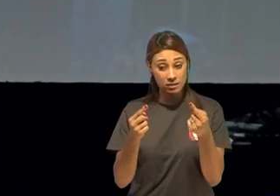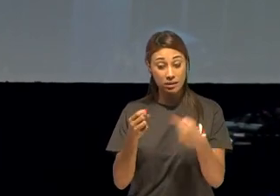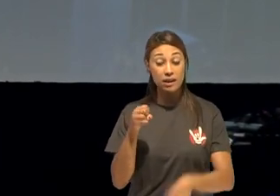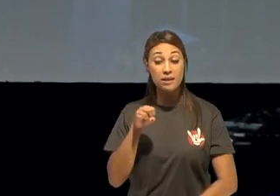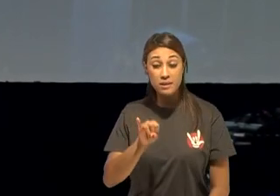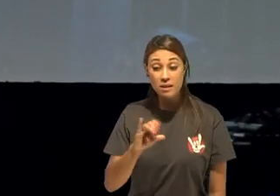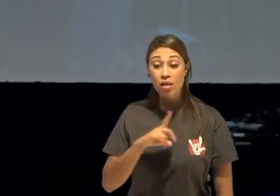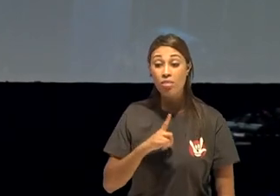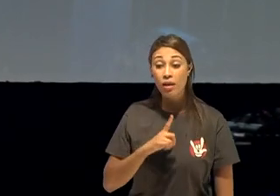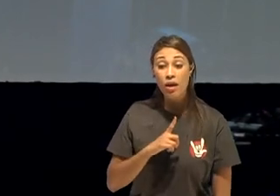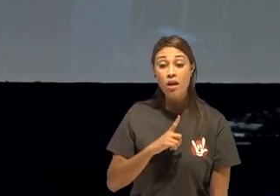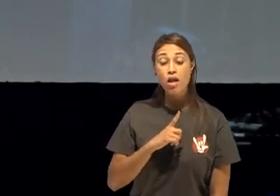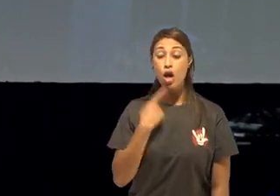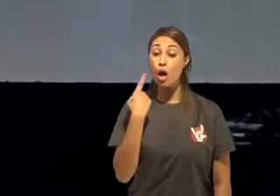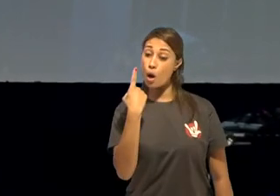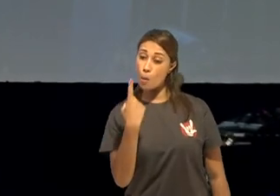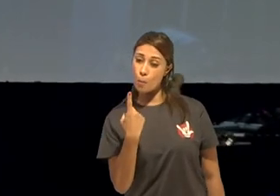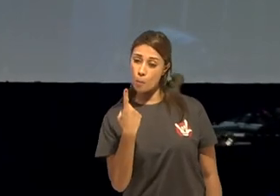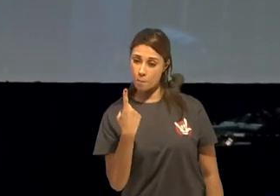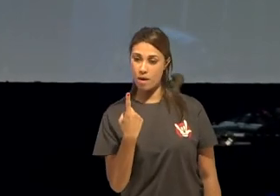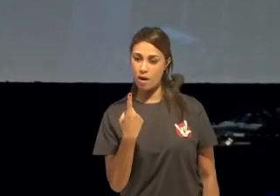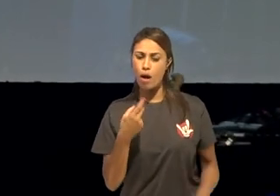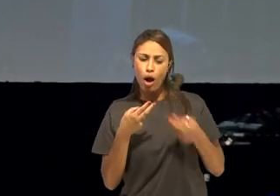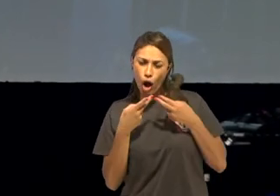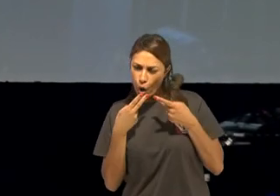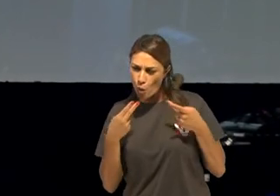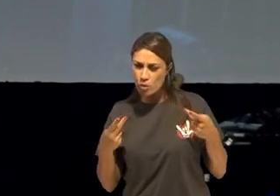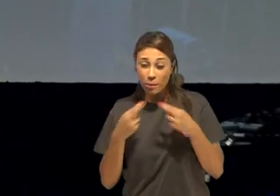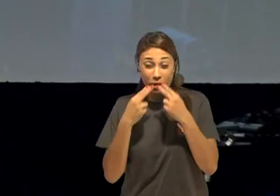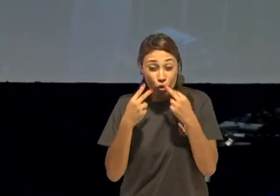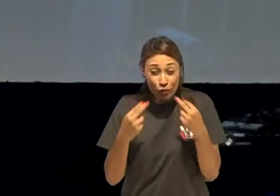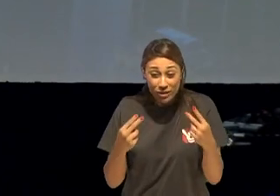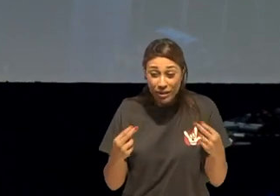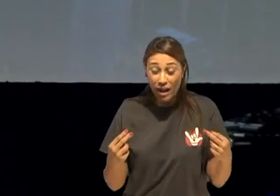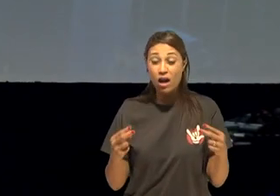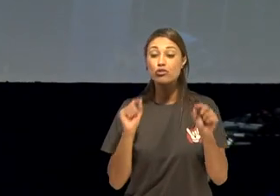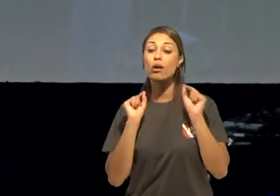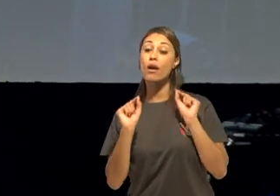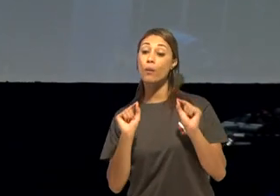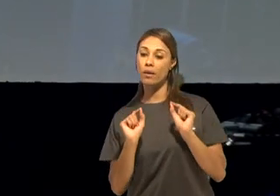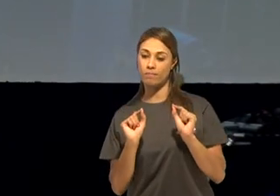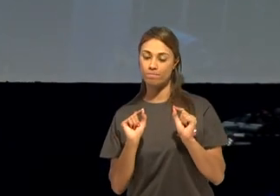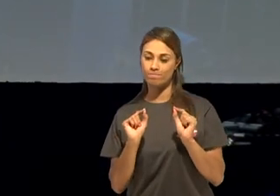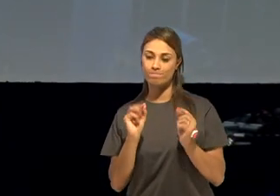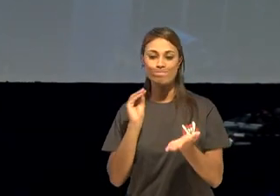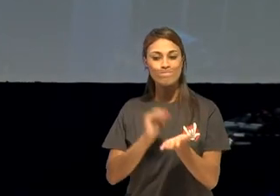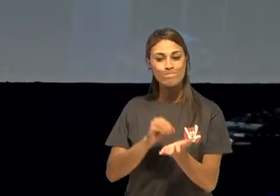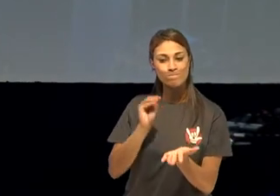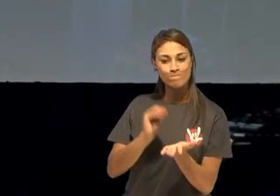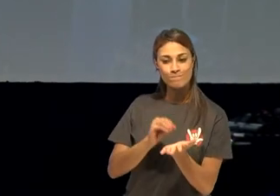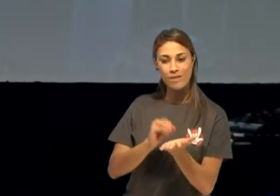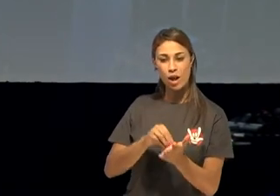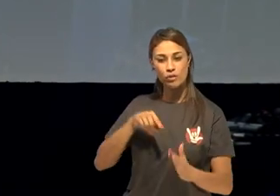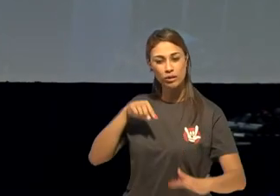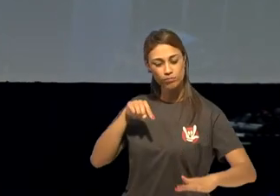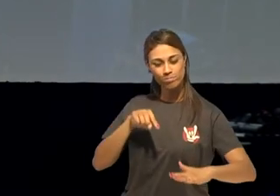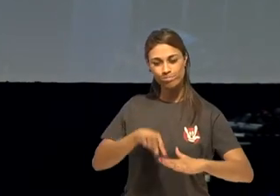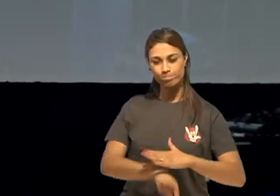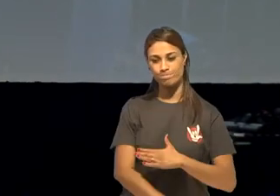nossa geração tem faltado, é profundidade. E eu quero falar com